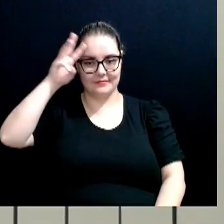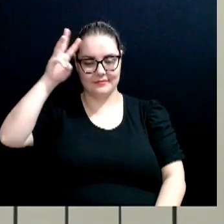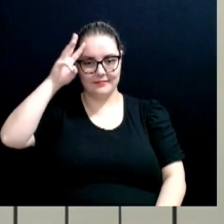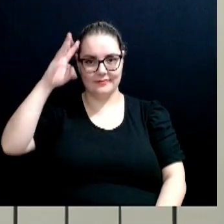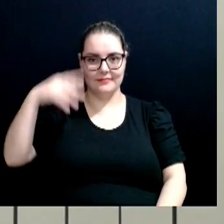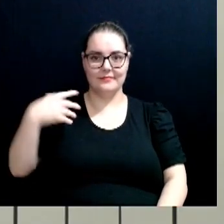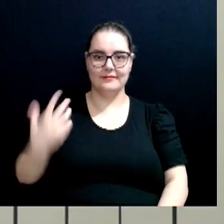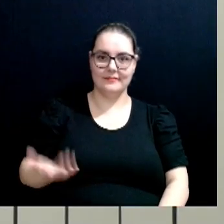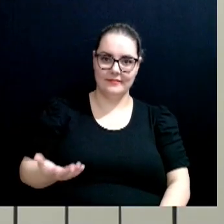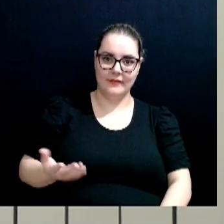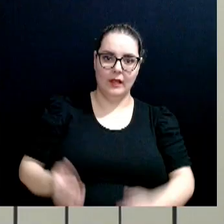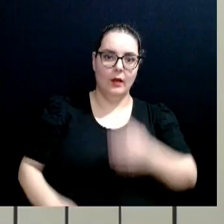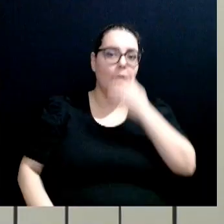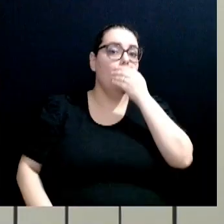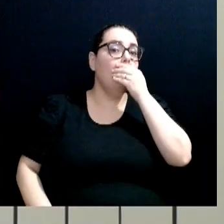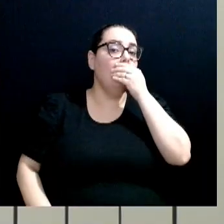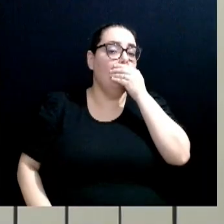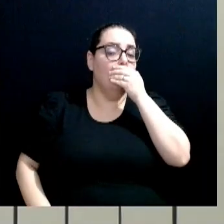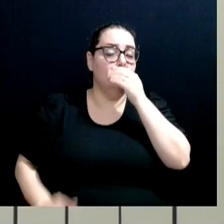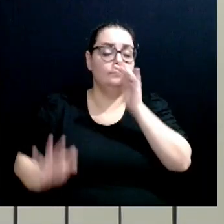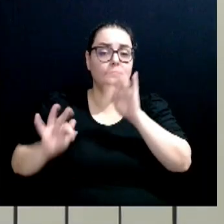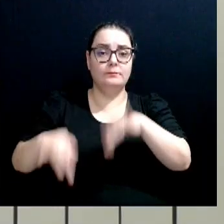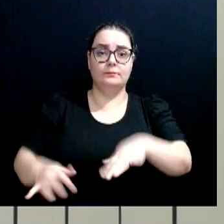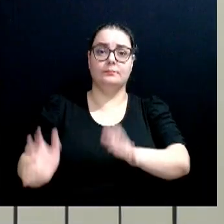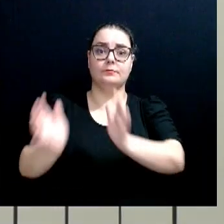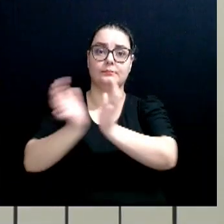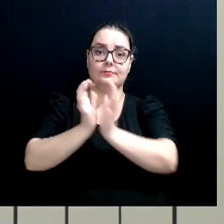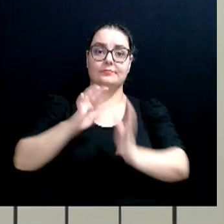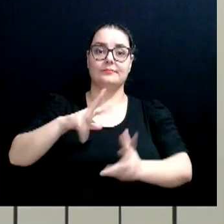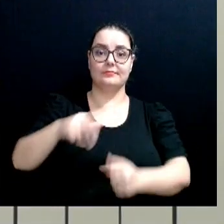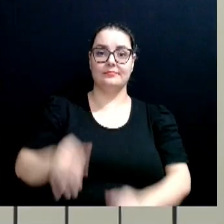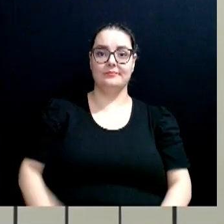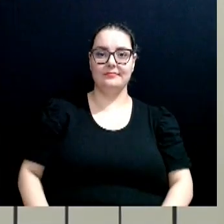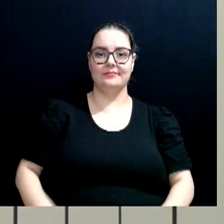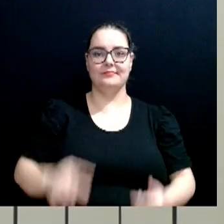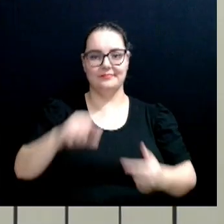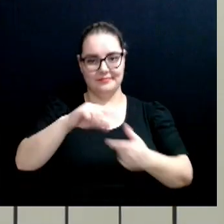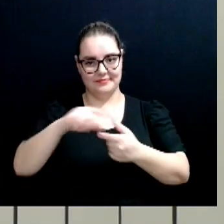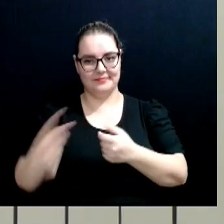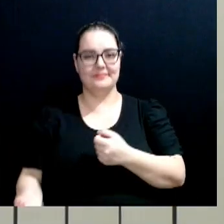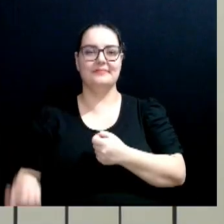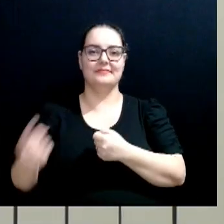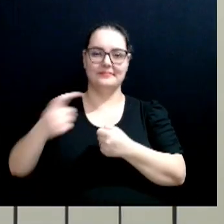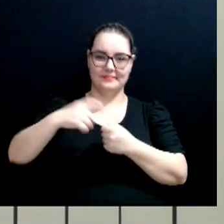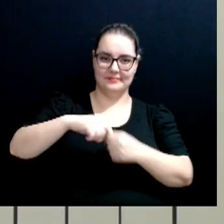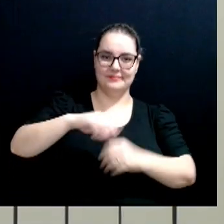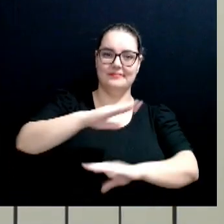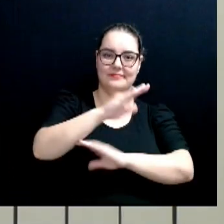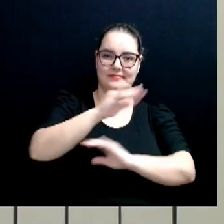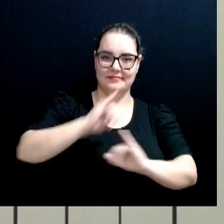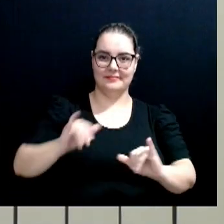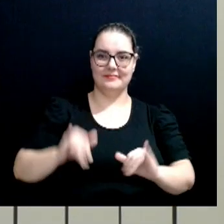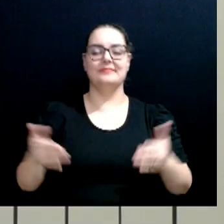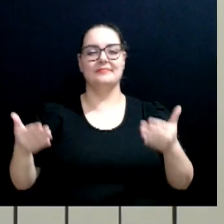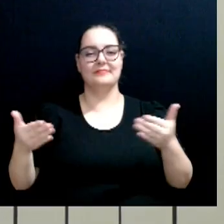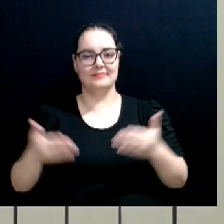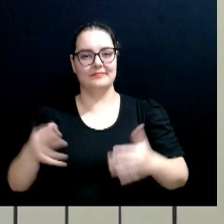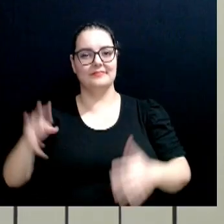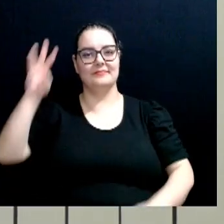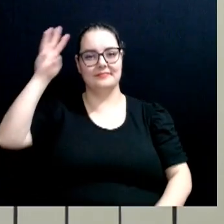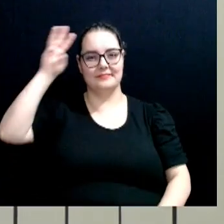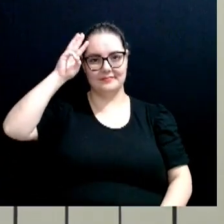fim da Copa do Mundo. Os quadros estão de volta ao Câmara Notícia. Hoje, terça-feira, é dia